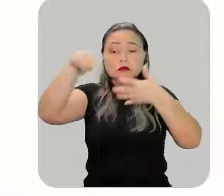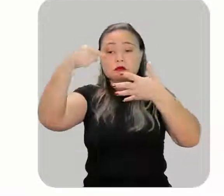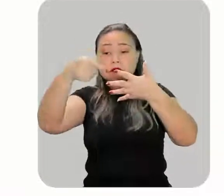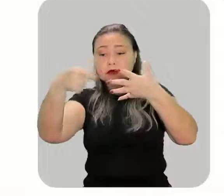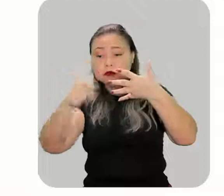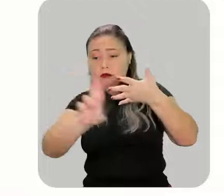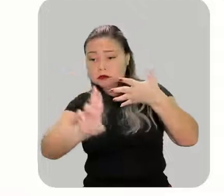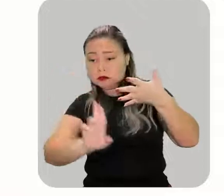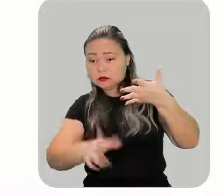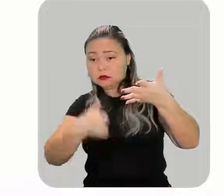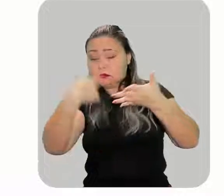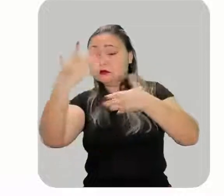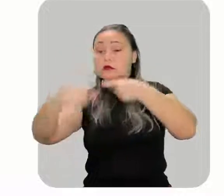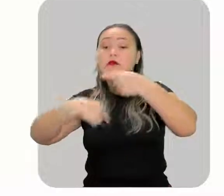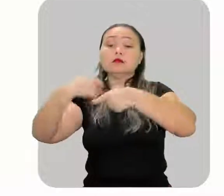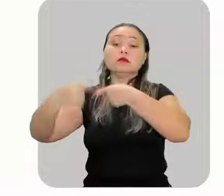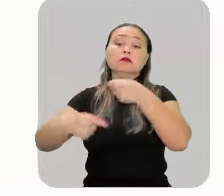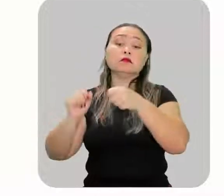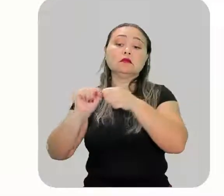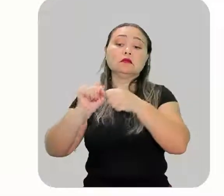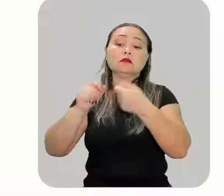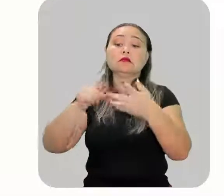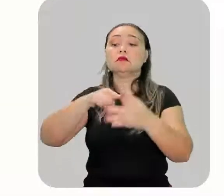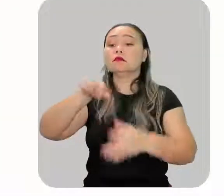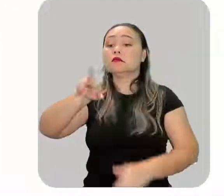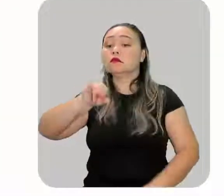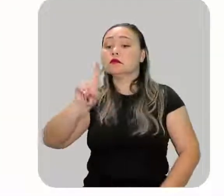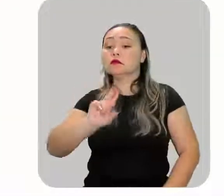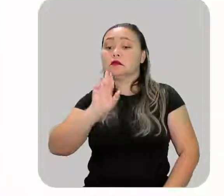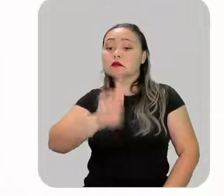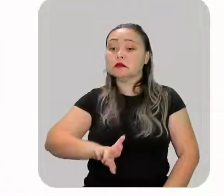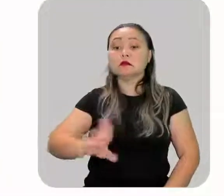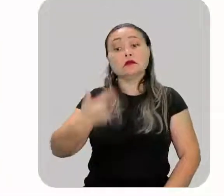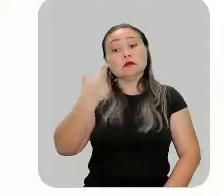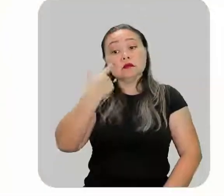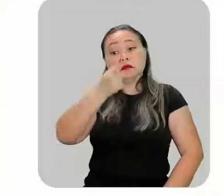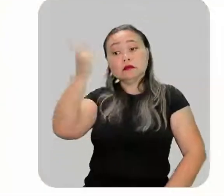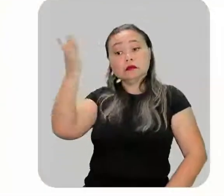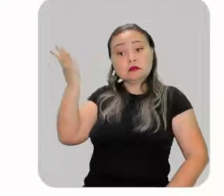e depois na sequência a gente trabalha as raízes aí, tá bom? Olha lá.